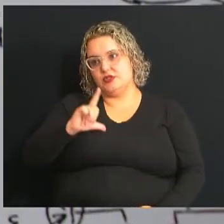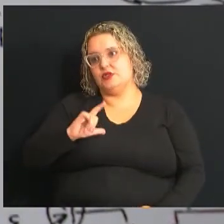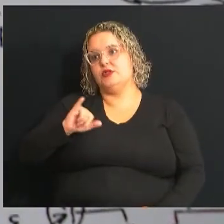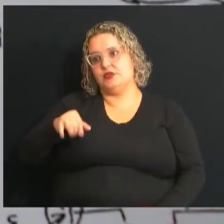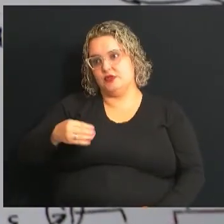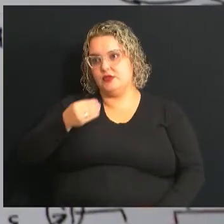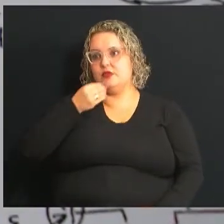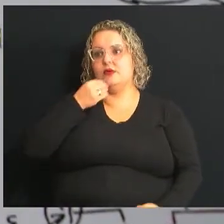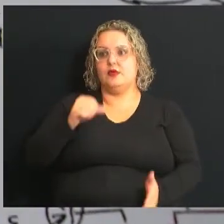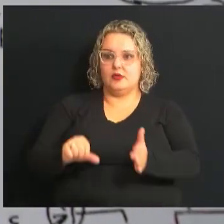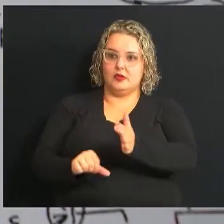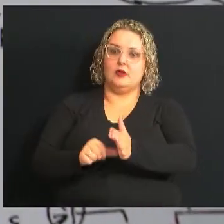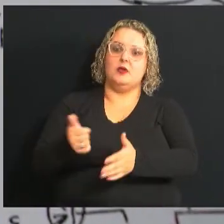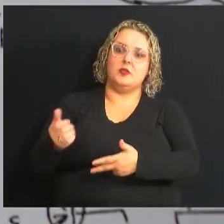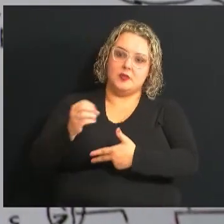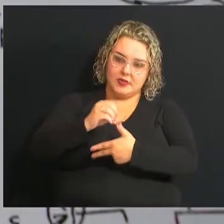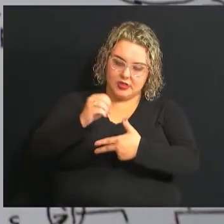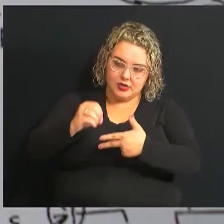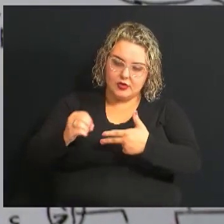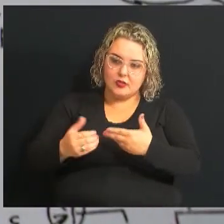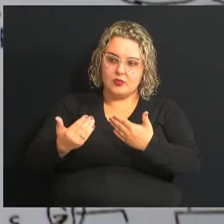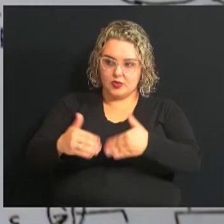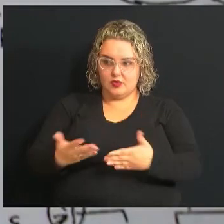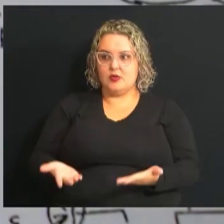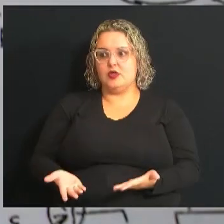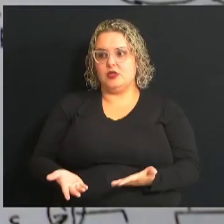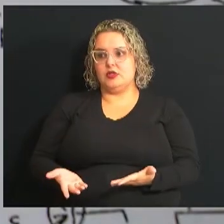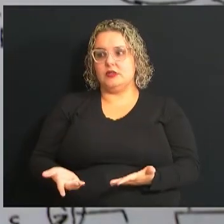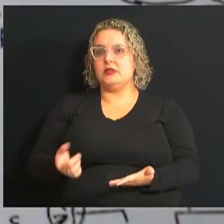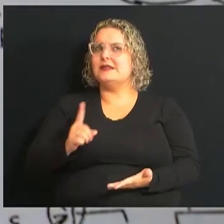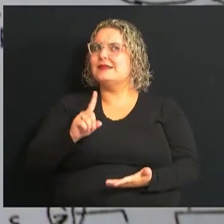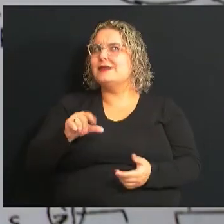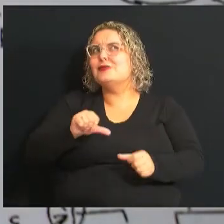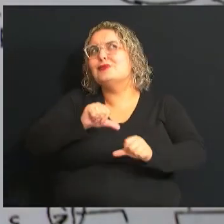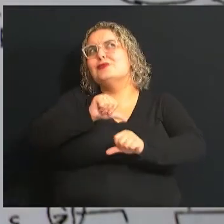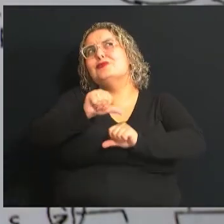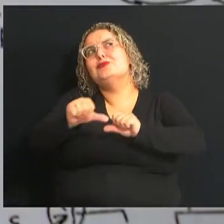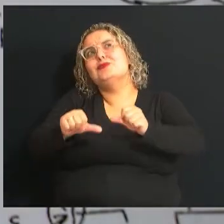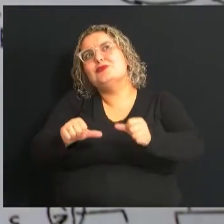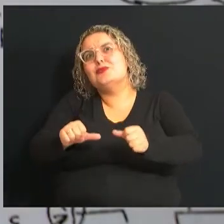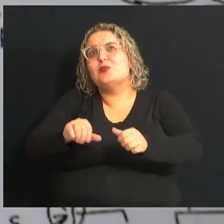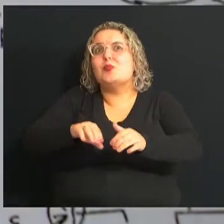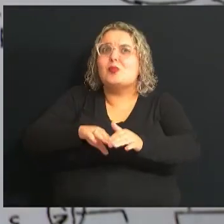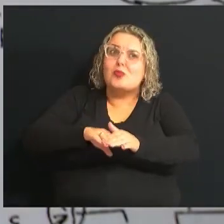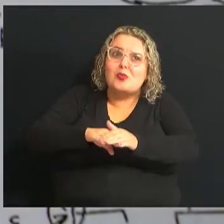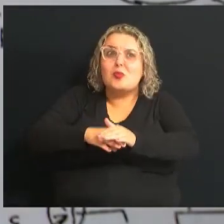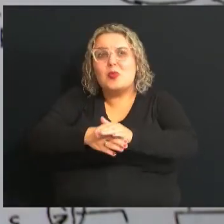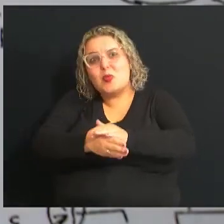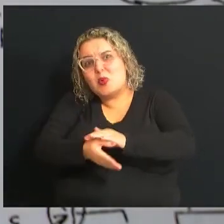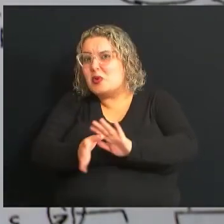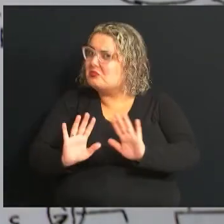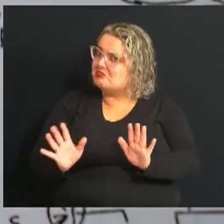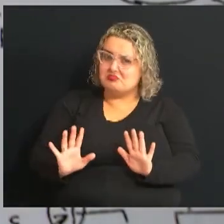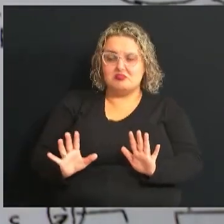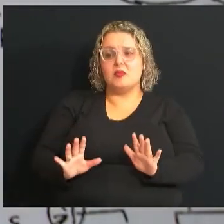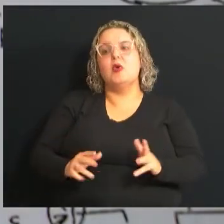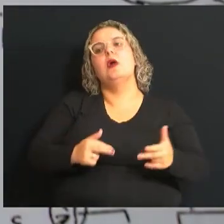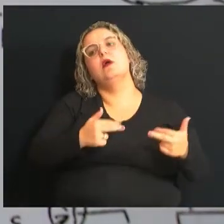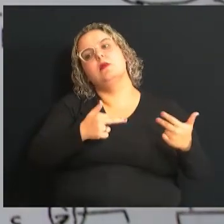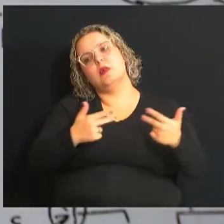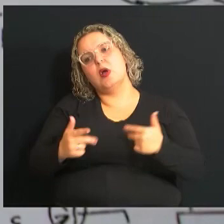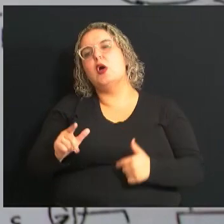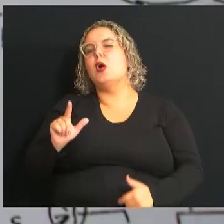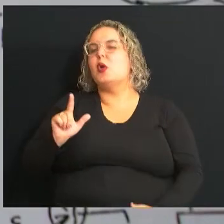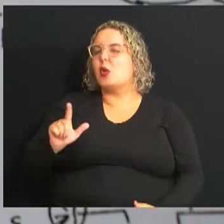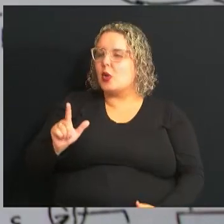primeira aplicação do Enem. Então, não costuma mudar muito, vai seguir muito esse mesmo padrão. Claro que pode ter um